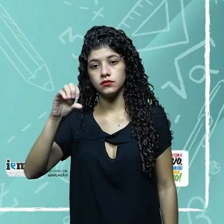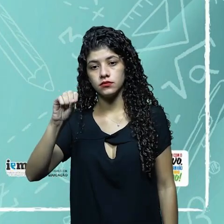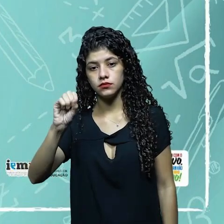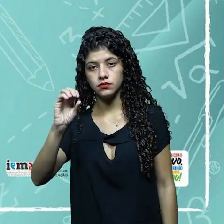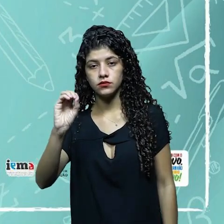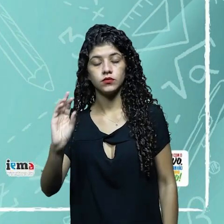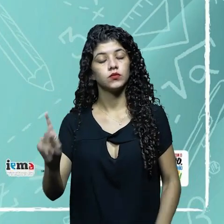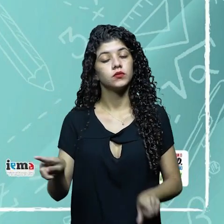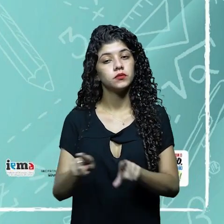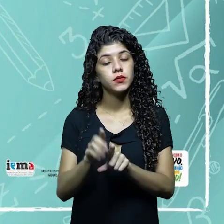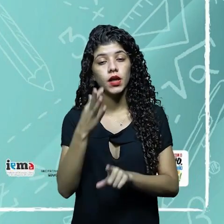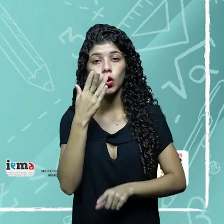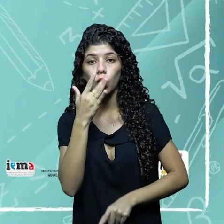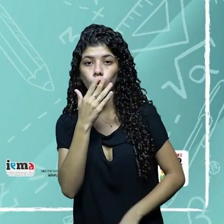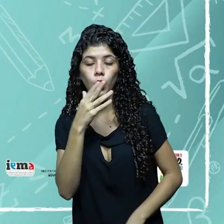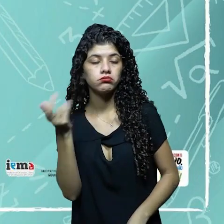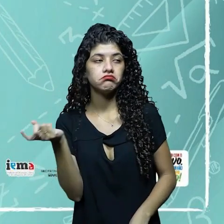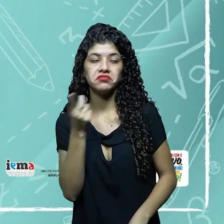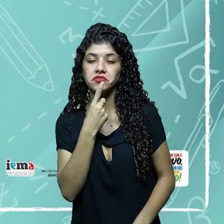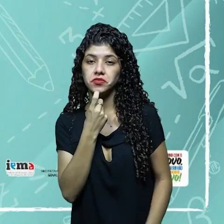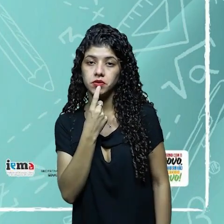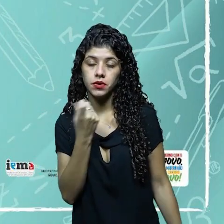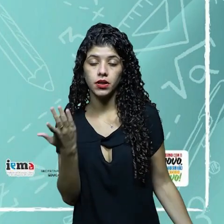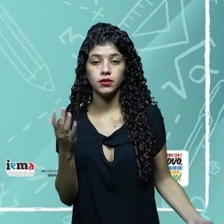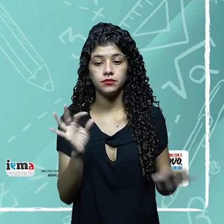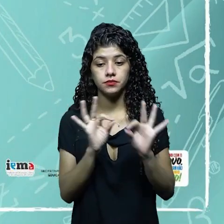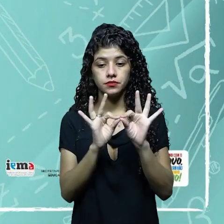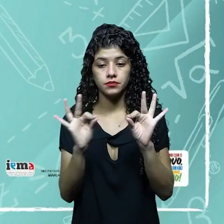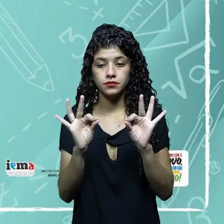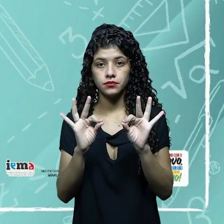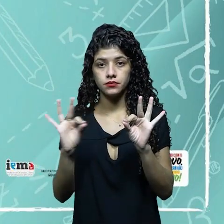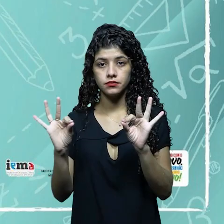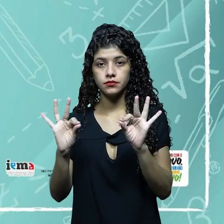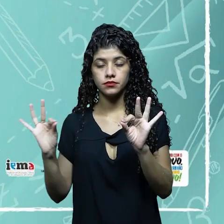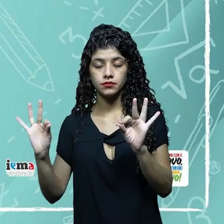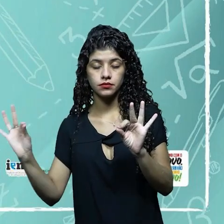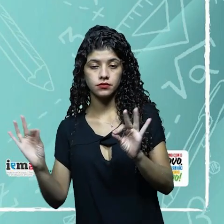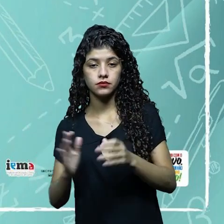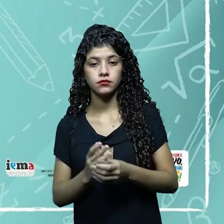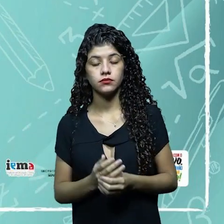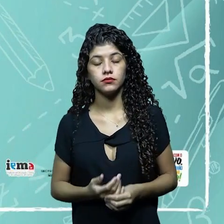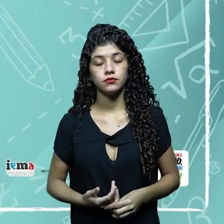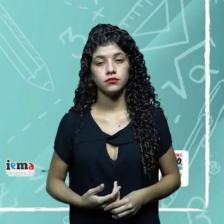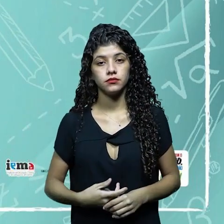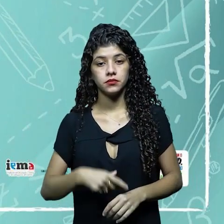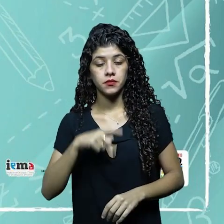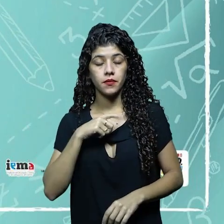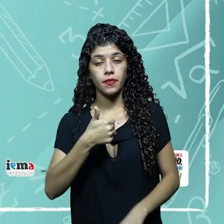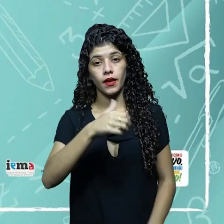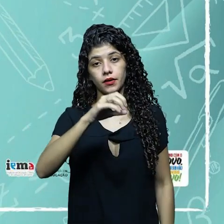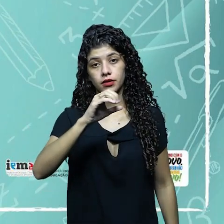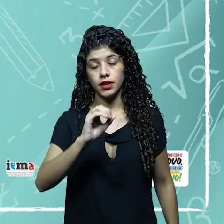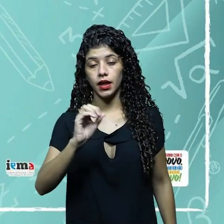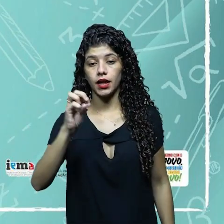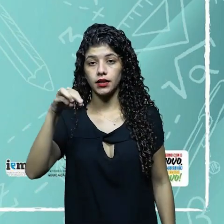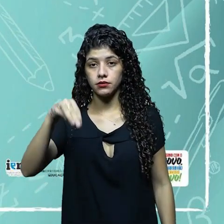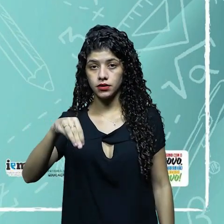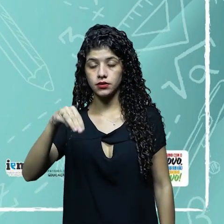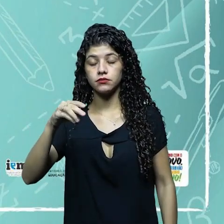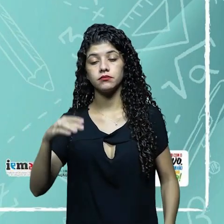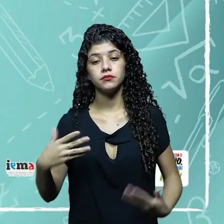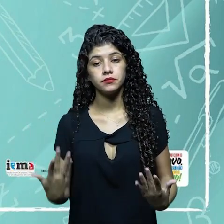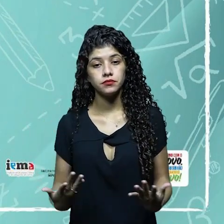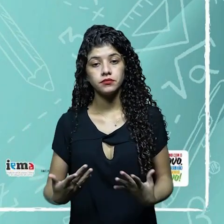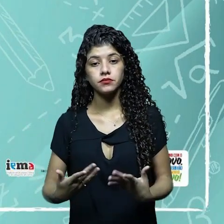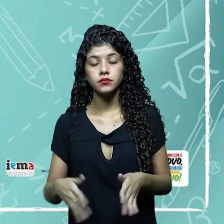vermelho, você coloca que ela é contínua, você dá uma espessura para ela de 10 milímetros, tá? Então,